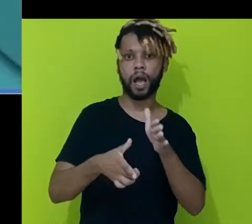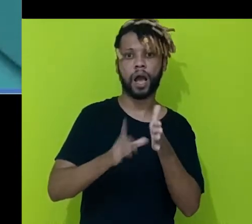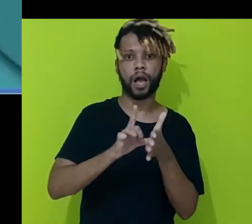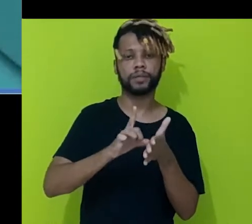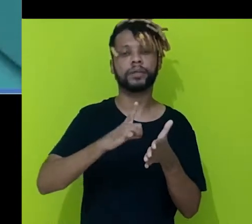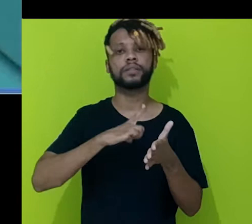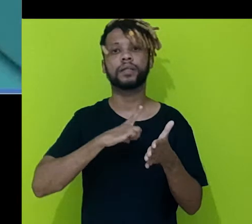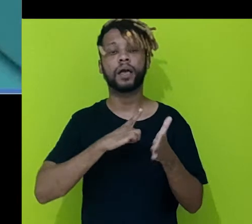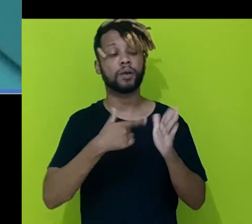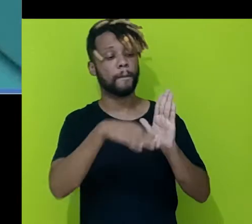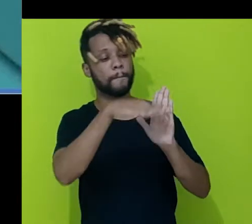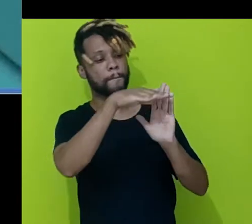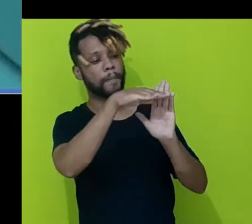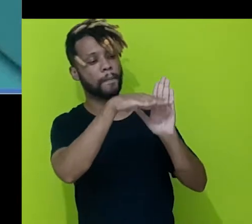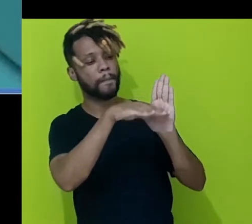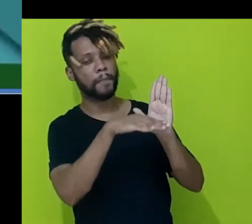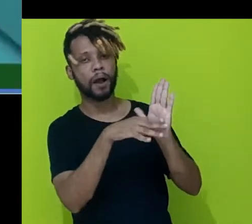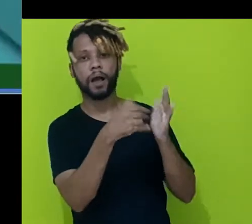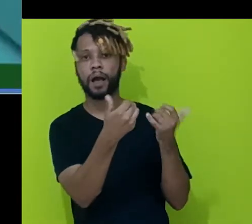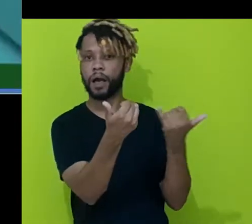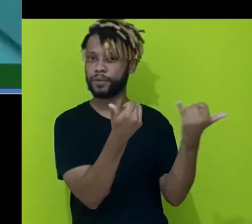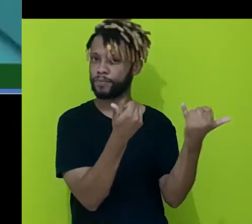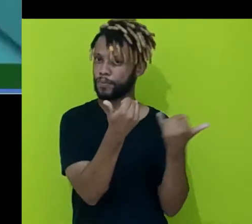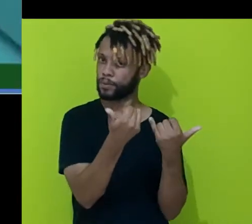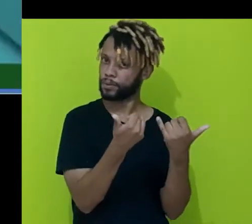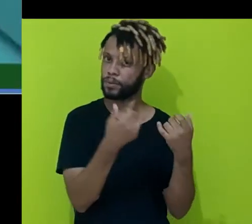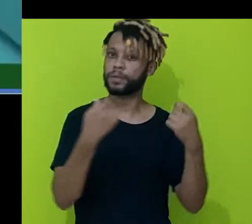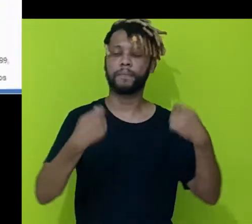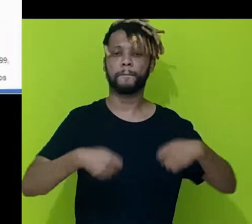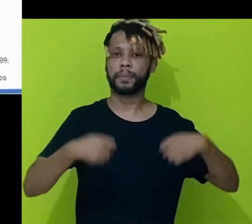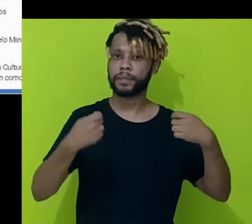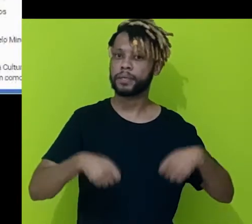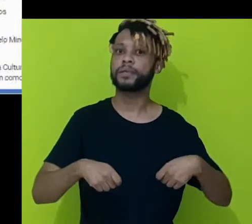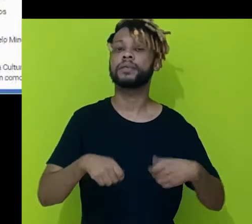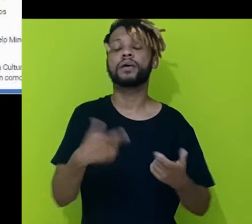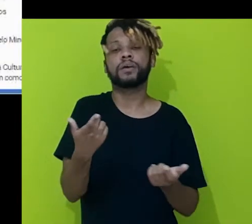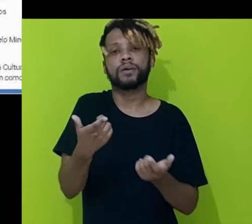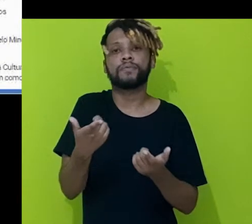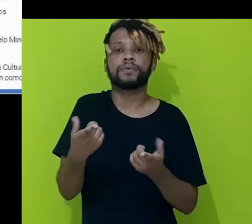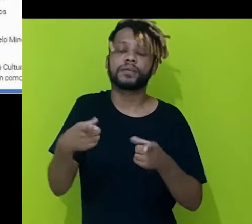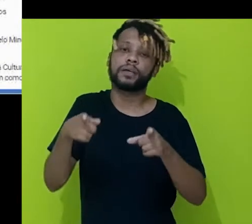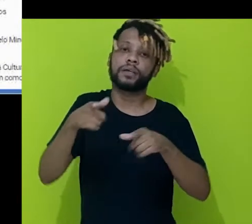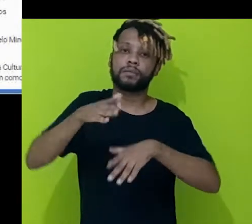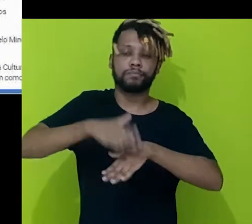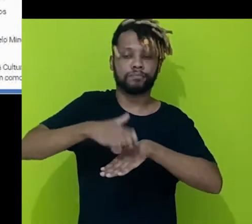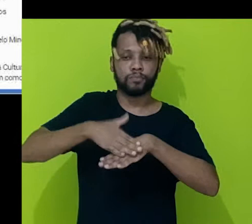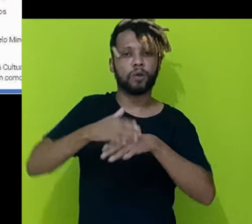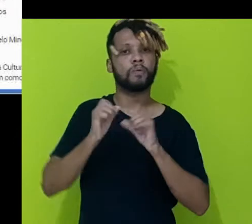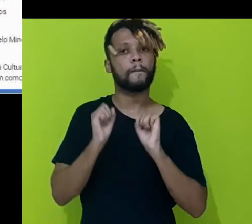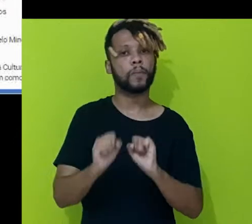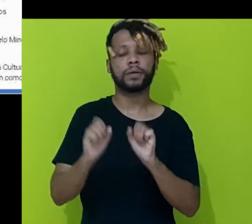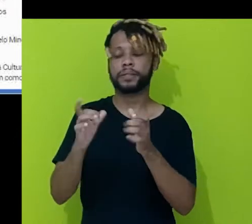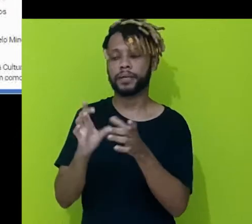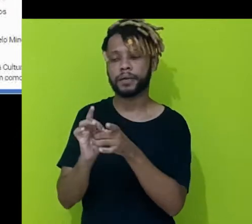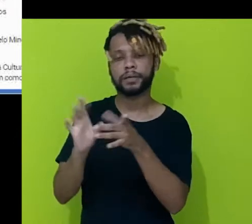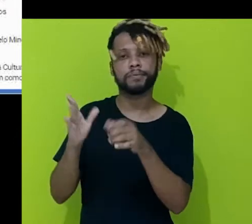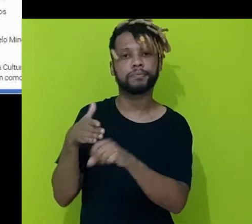você precisa e você vai poder logar. Clicando aqui em